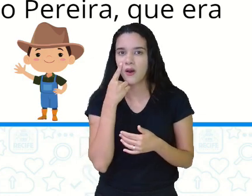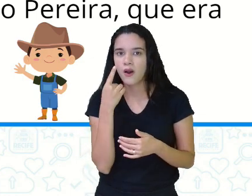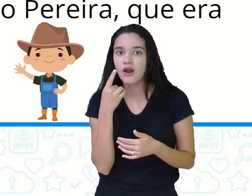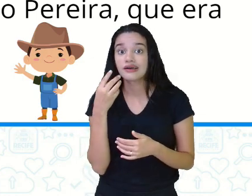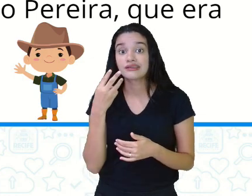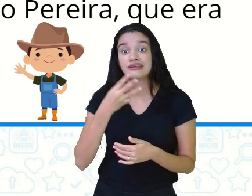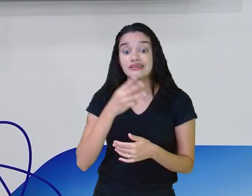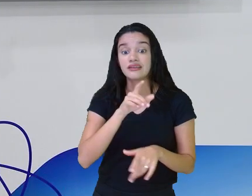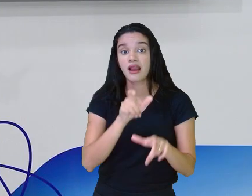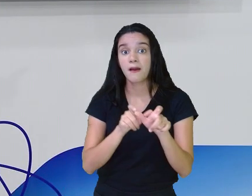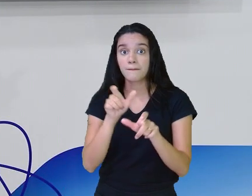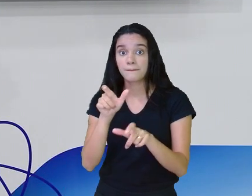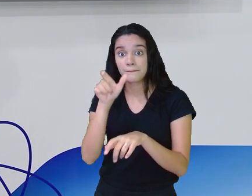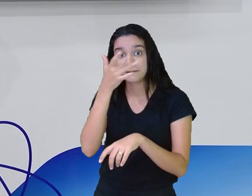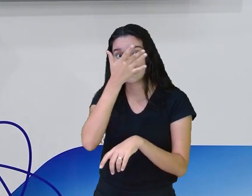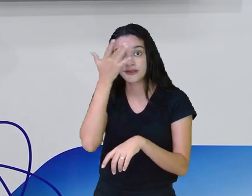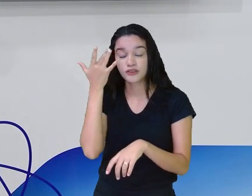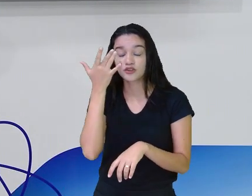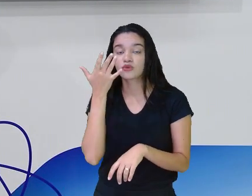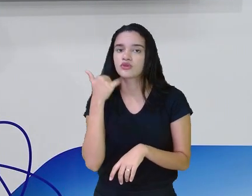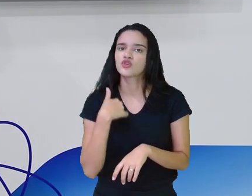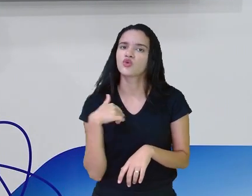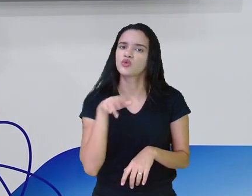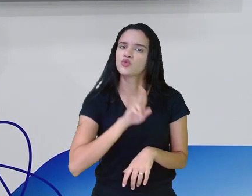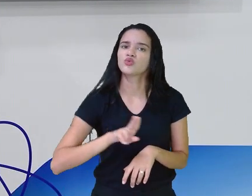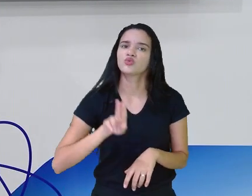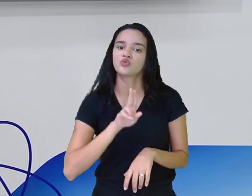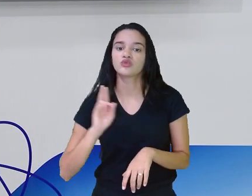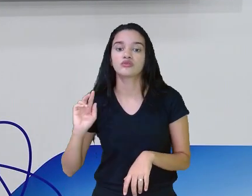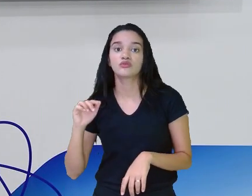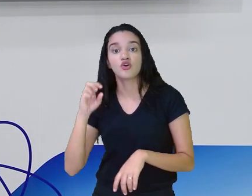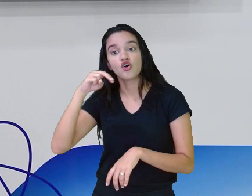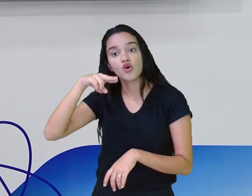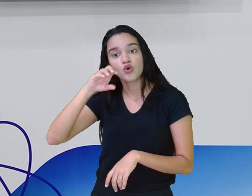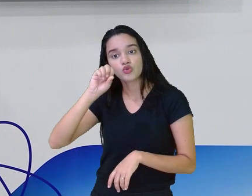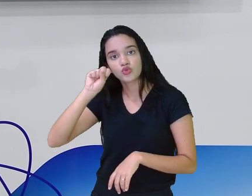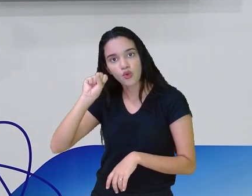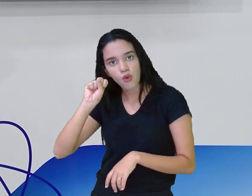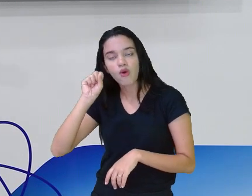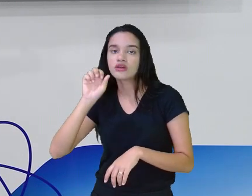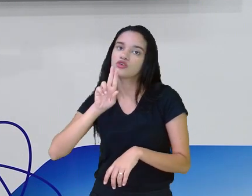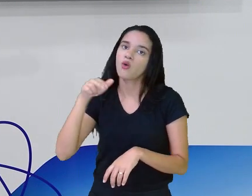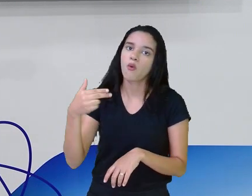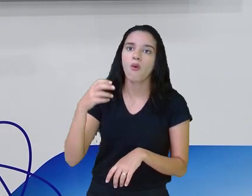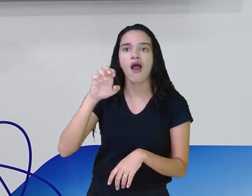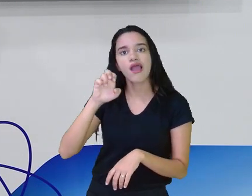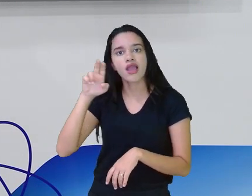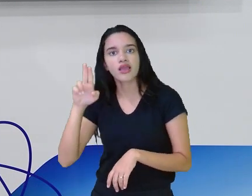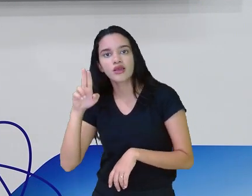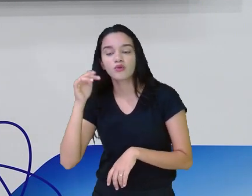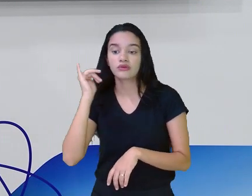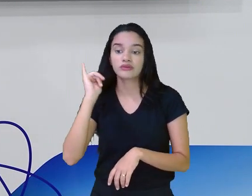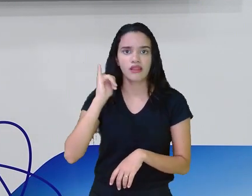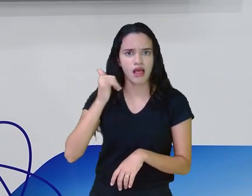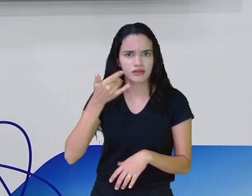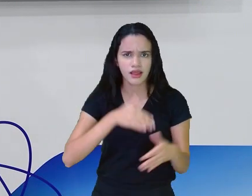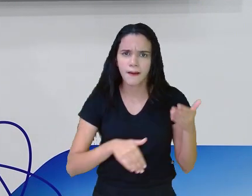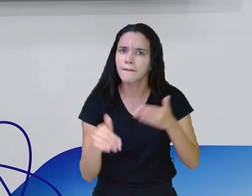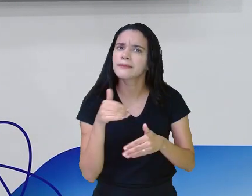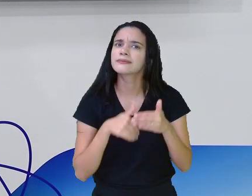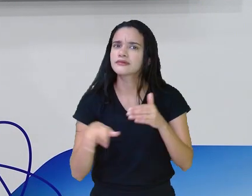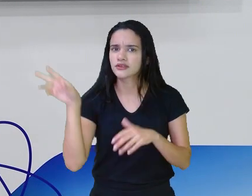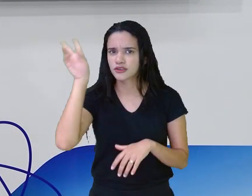que eu não estou usando aí eu, não está sendo usado nós. Então, será que esse narrador está participando